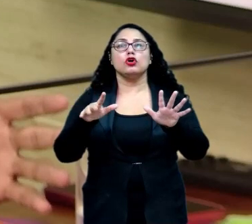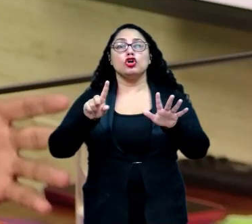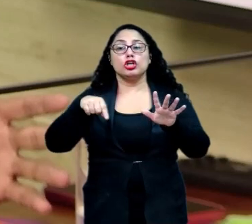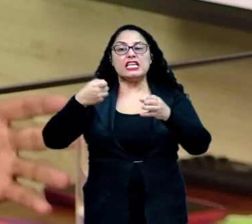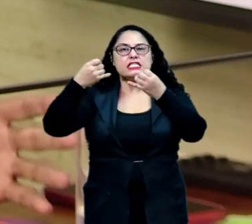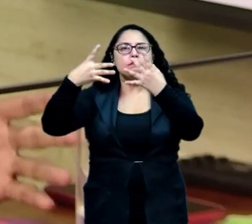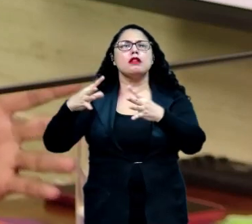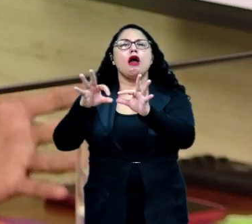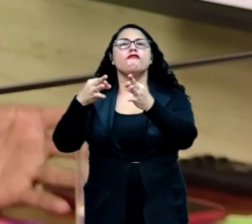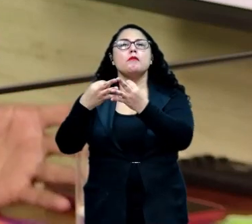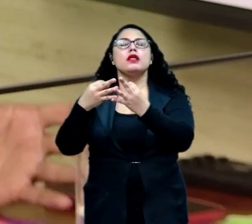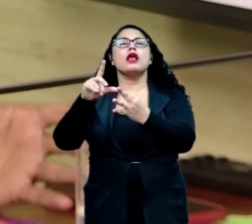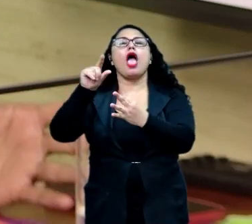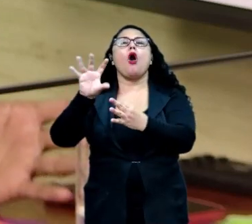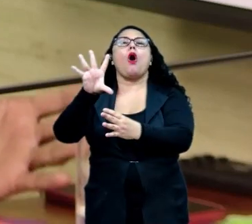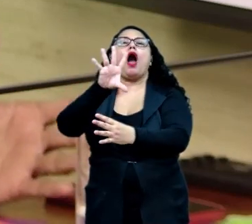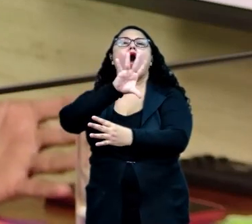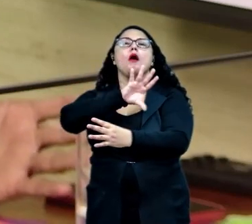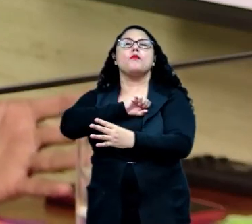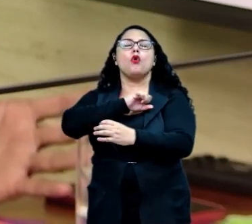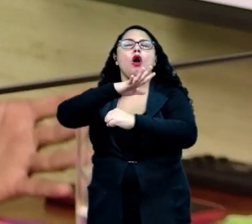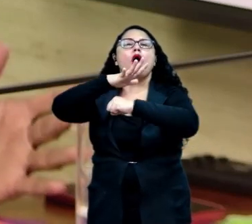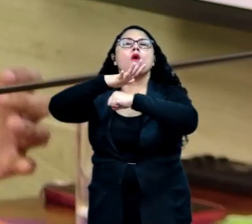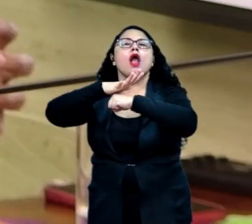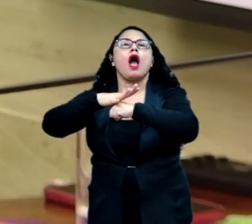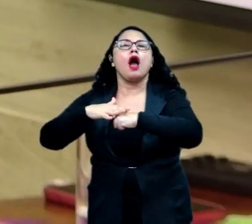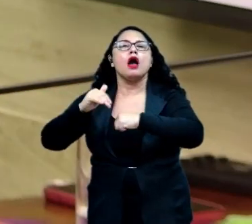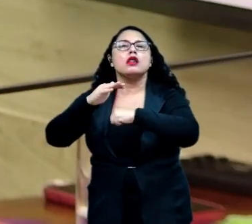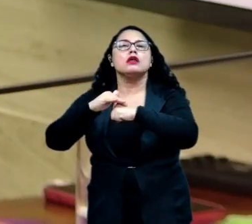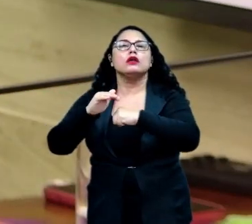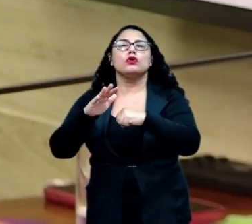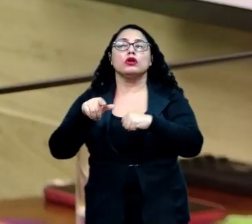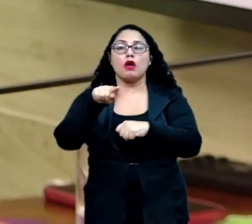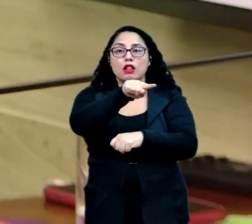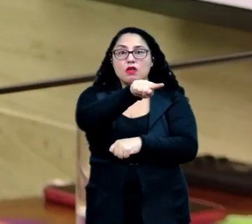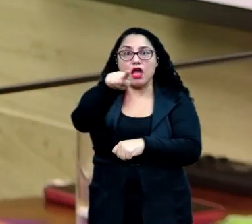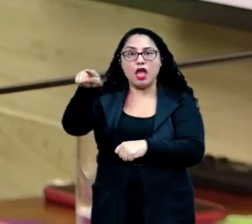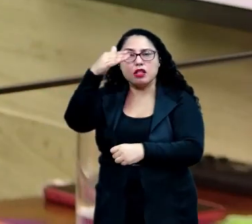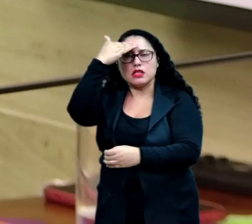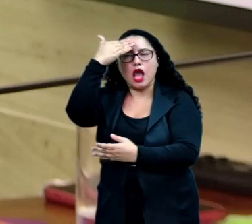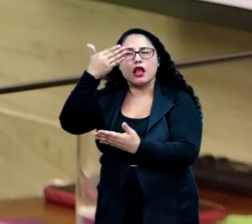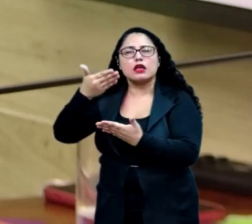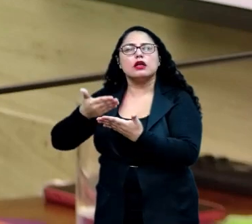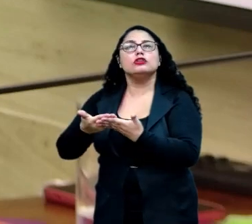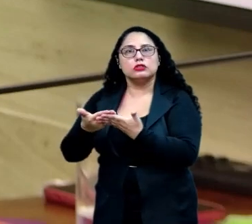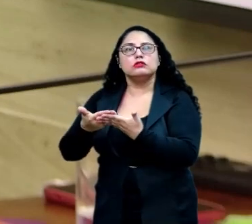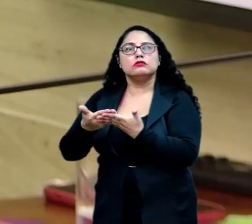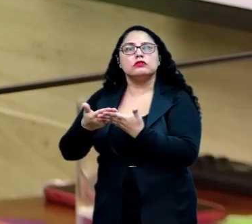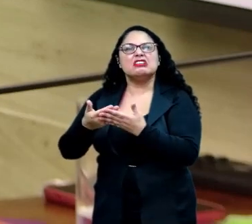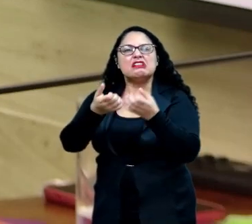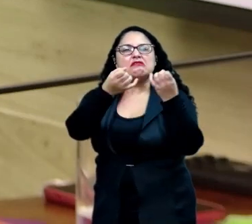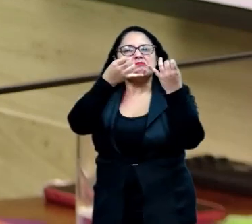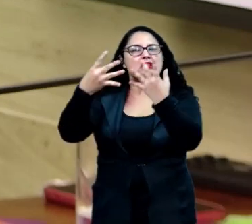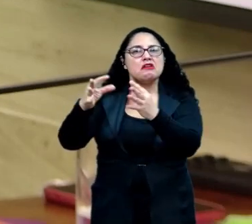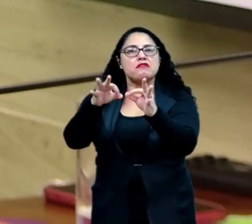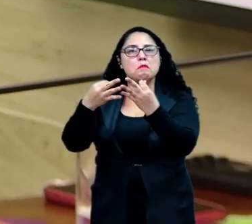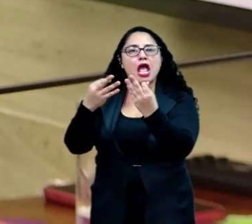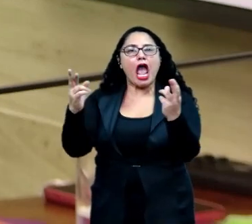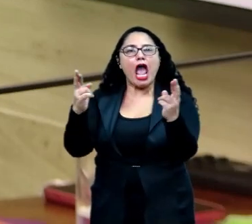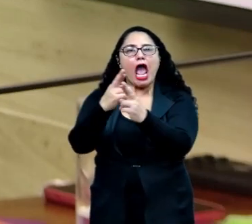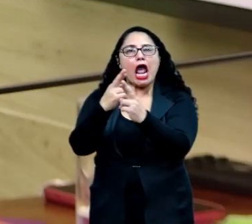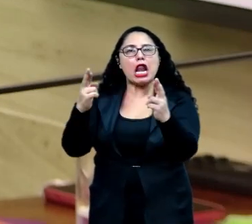define família é o amor, é o afeto. Enquanto eles acreditam que o que define família são as